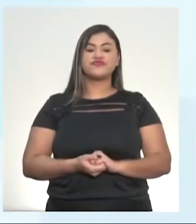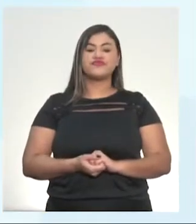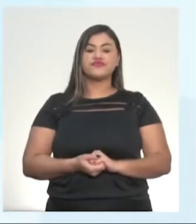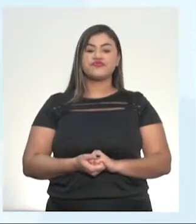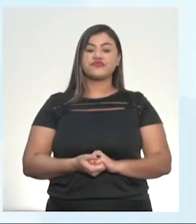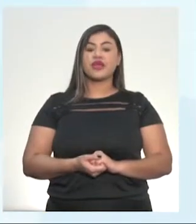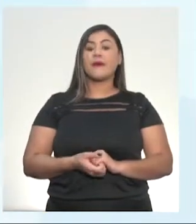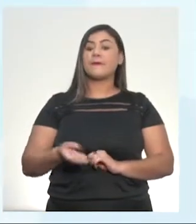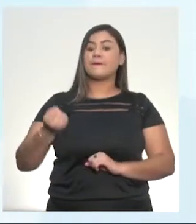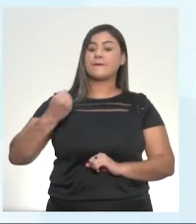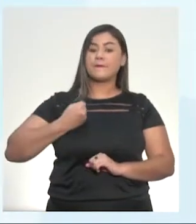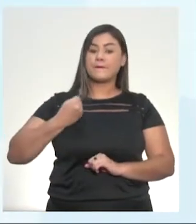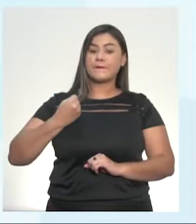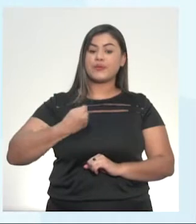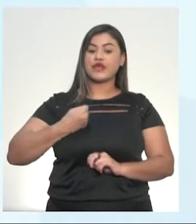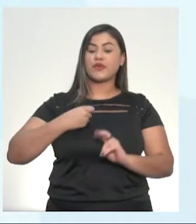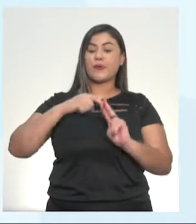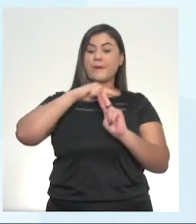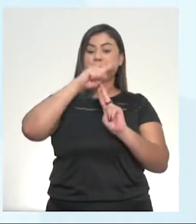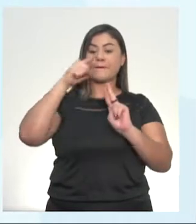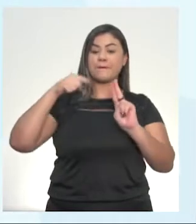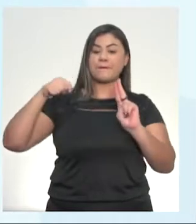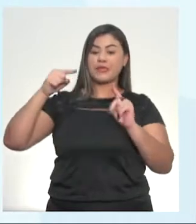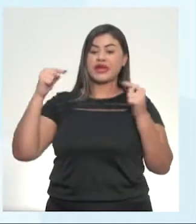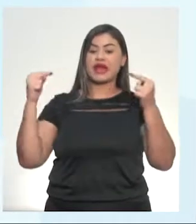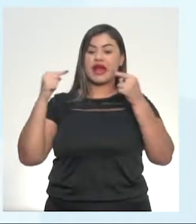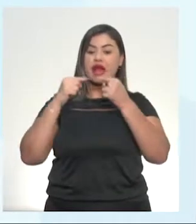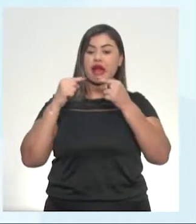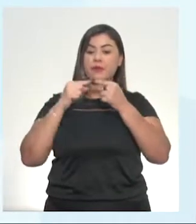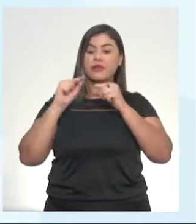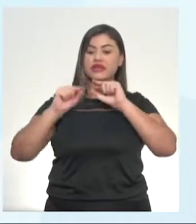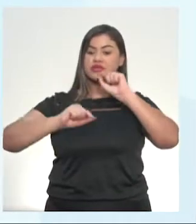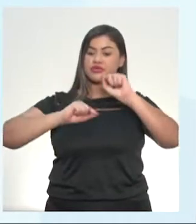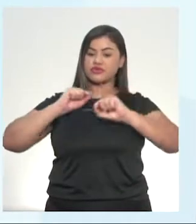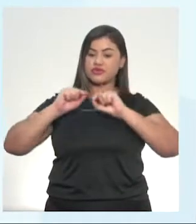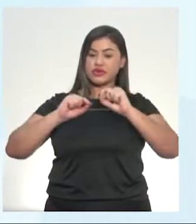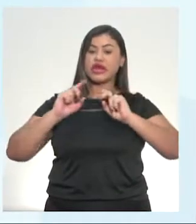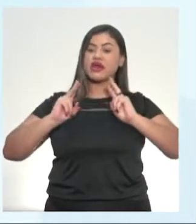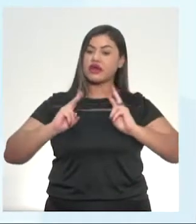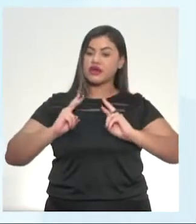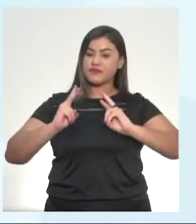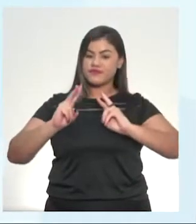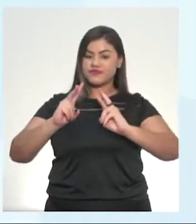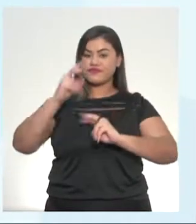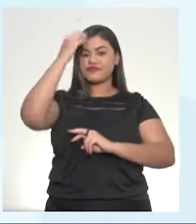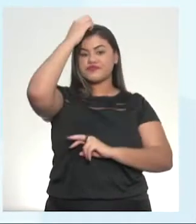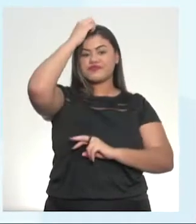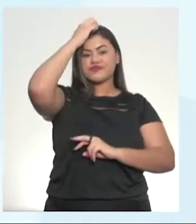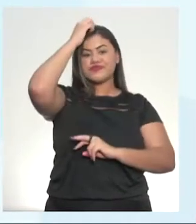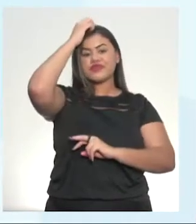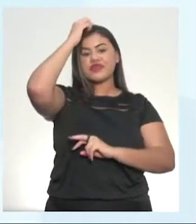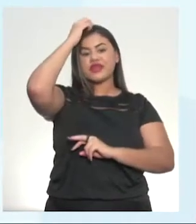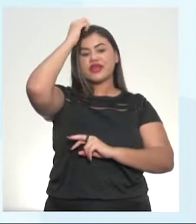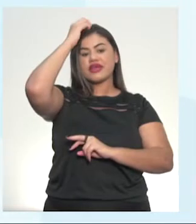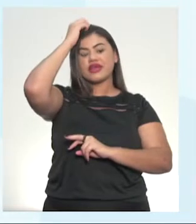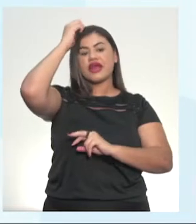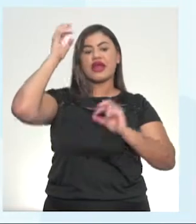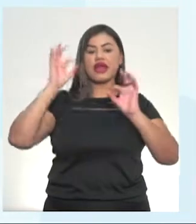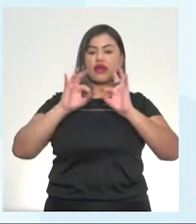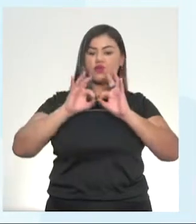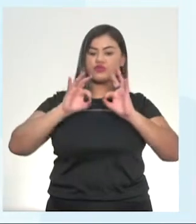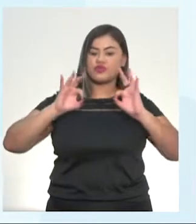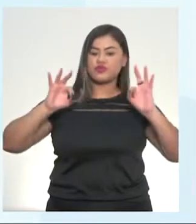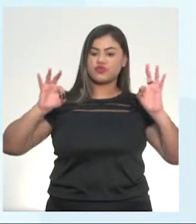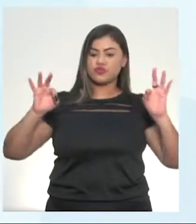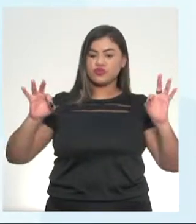número irracional π é a constante de proporcionalidade entre o comprimento de uma